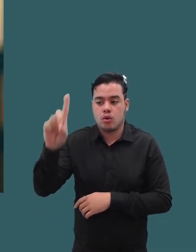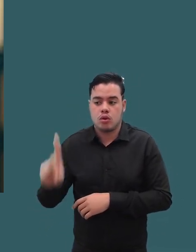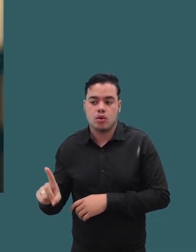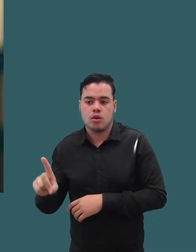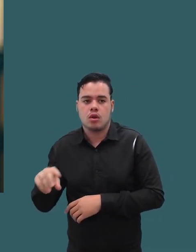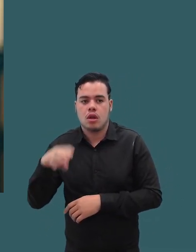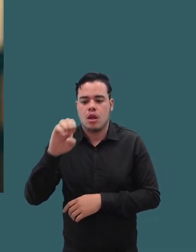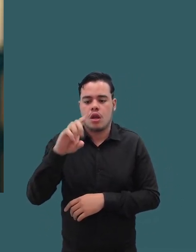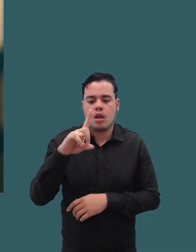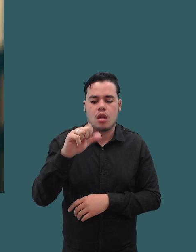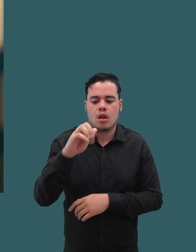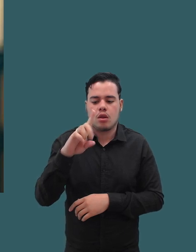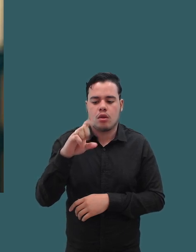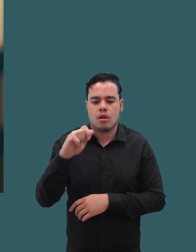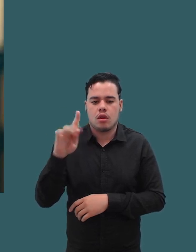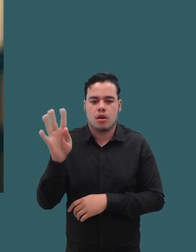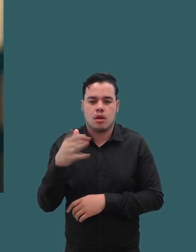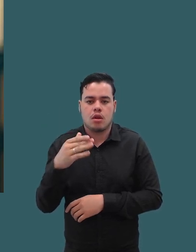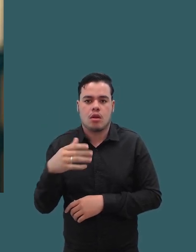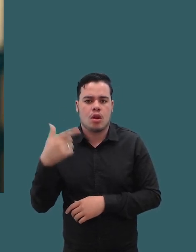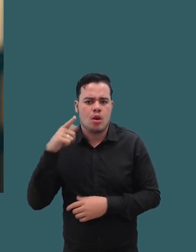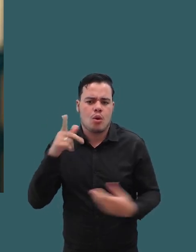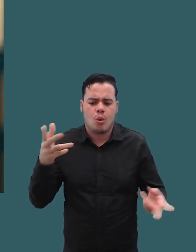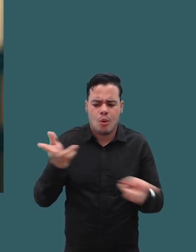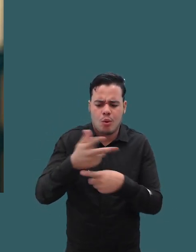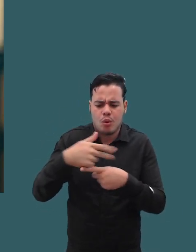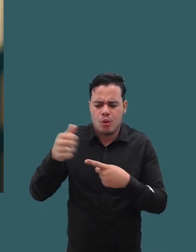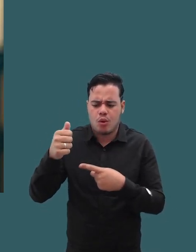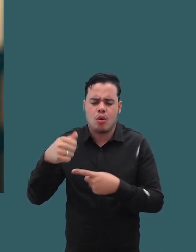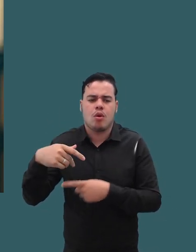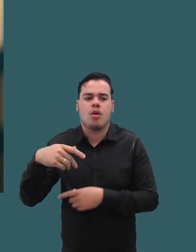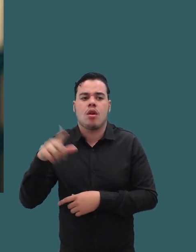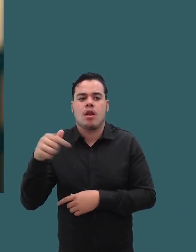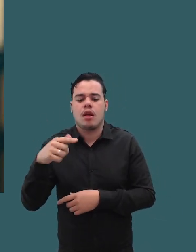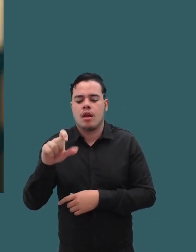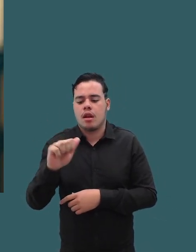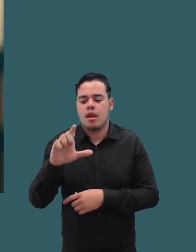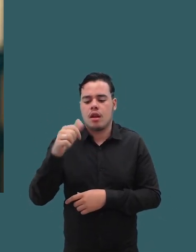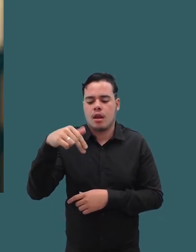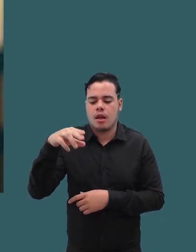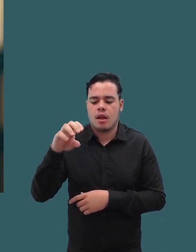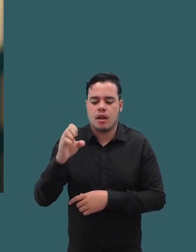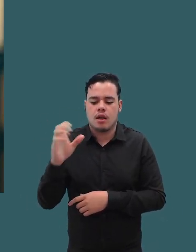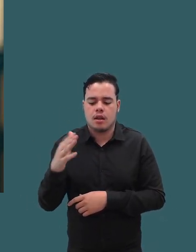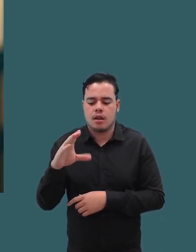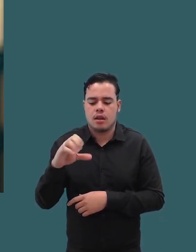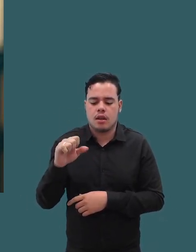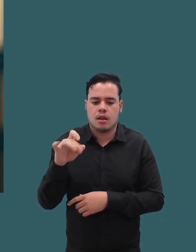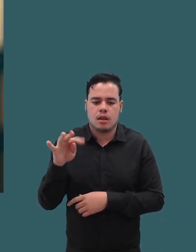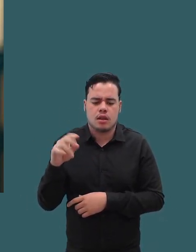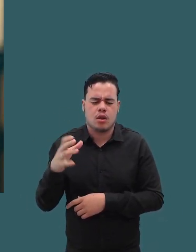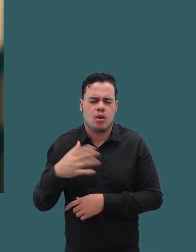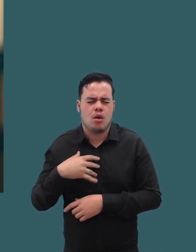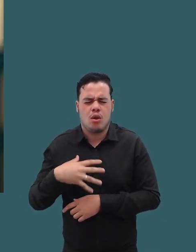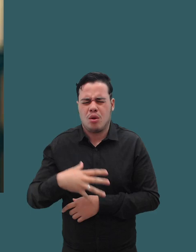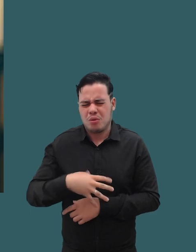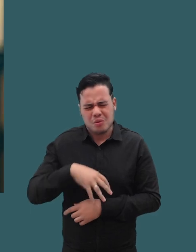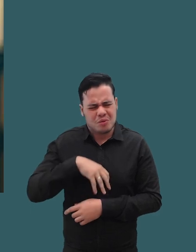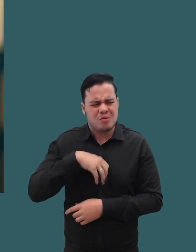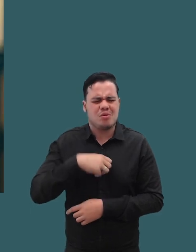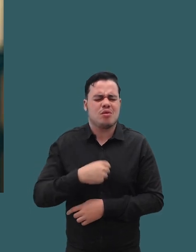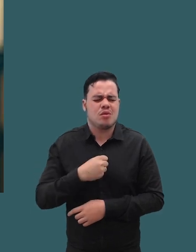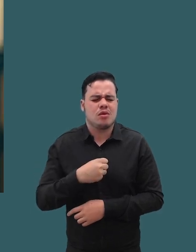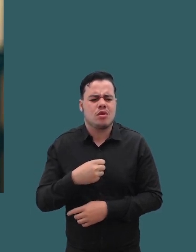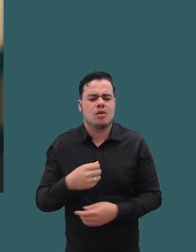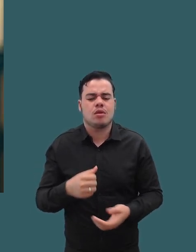Duarte da Embrapa, que acaba de ganhar o Prêmio Jabuti Acadêmico, e a Aline Castra, ambos com muito orgulho, meus ex-orientandos de